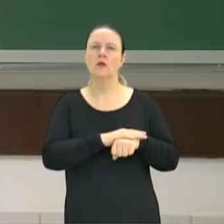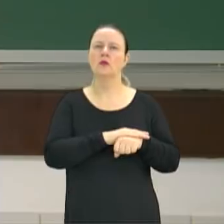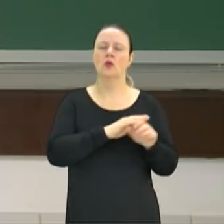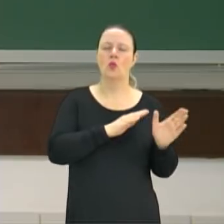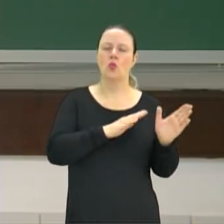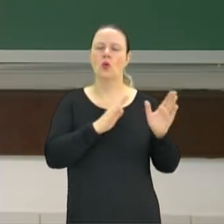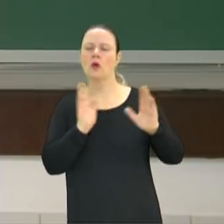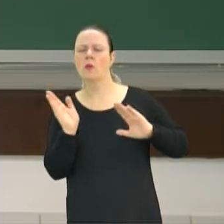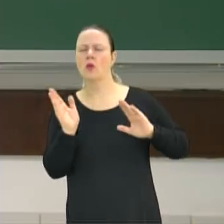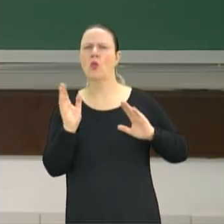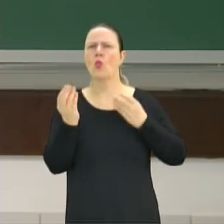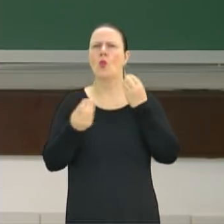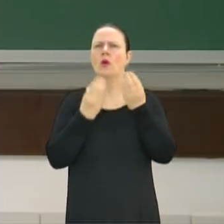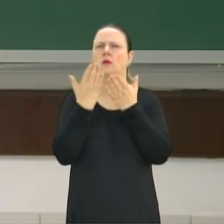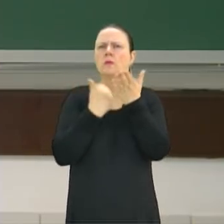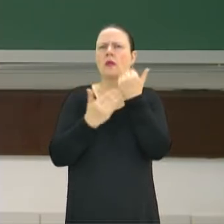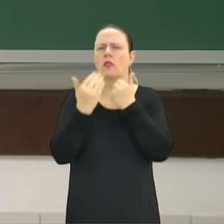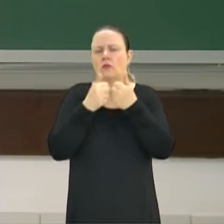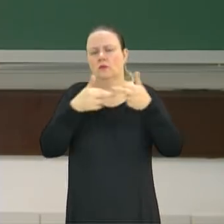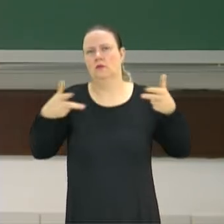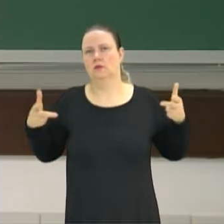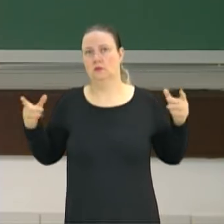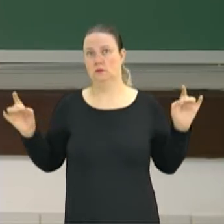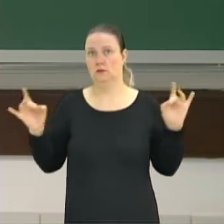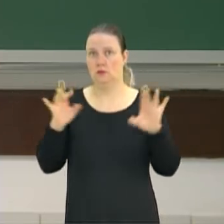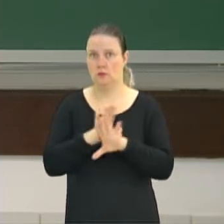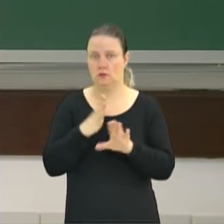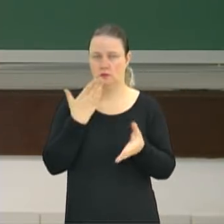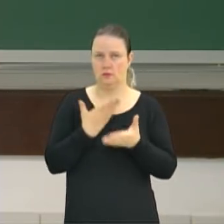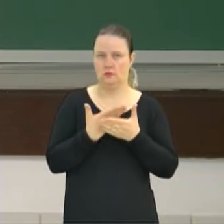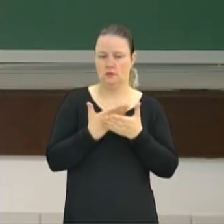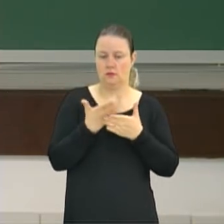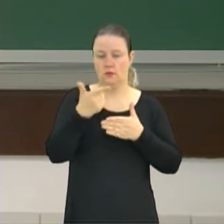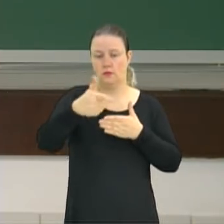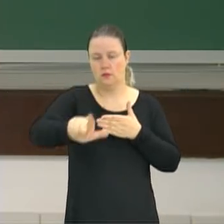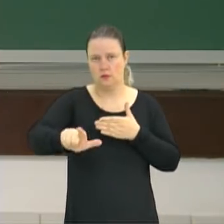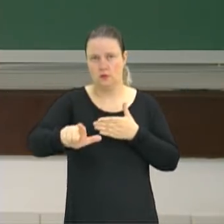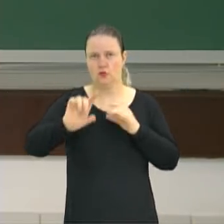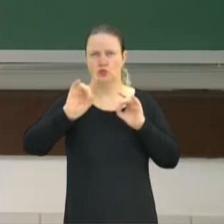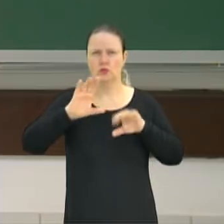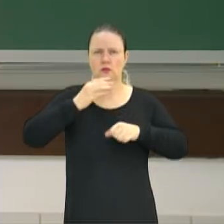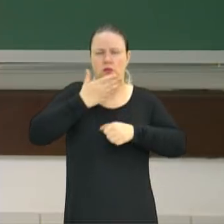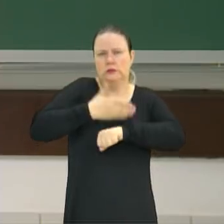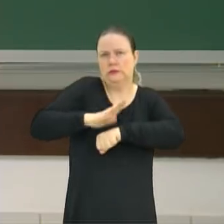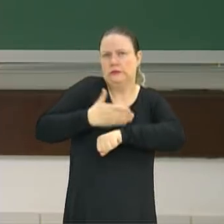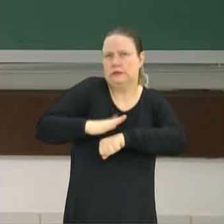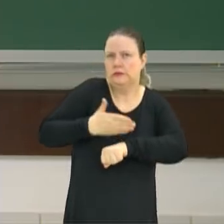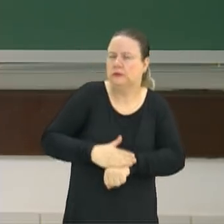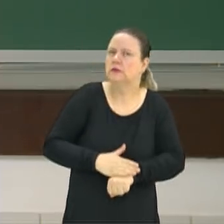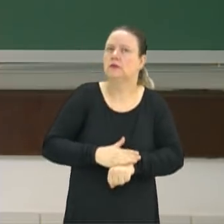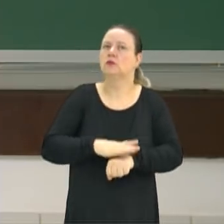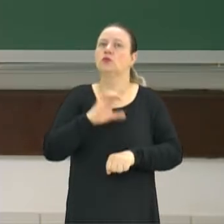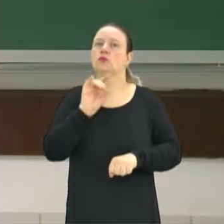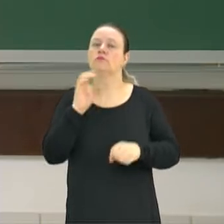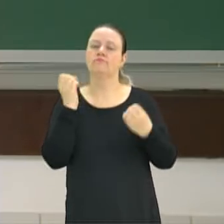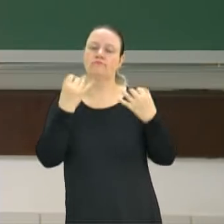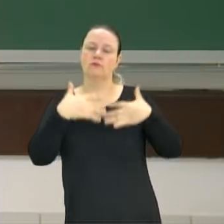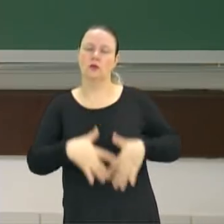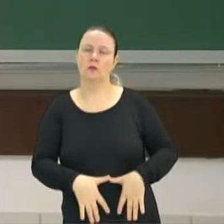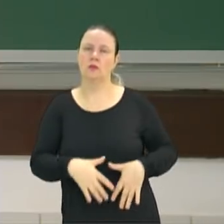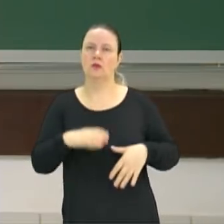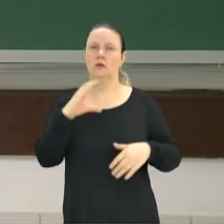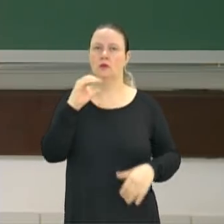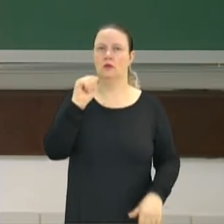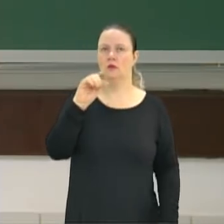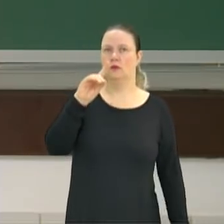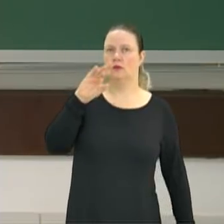alimentar, a gente encerrou, né? Mas na aula que vem a gente vai ter uma aula só de exercício falando sobre isso, sobre as teias, as